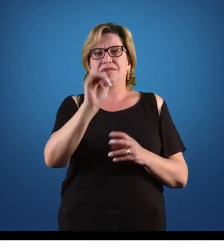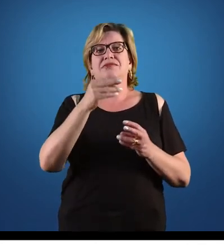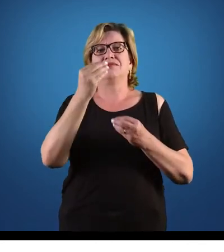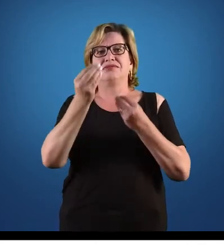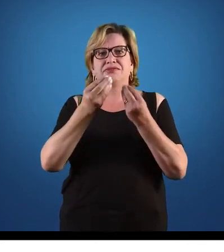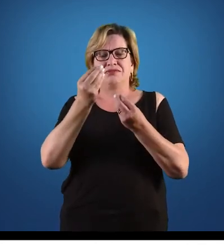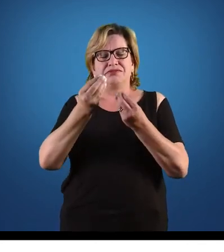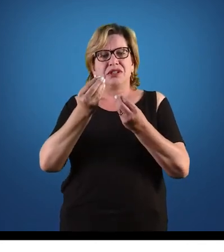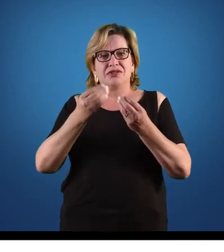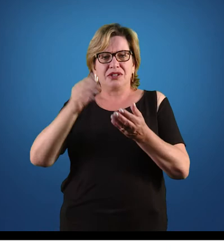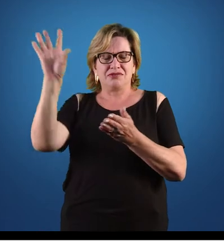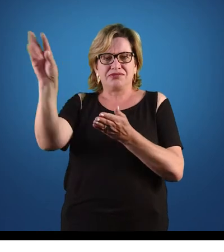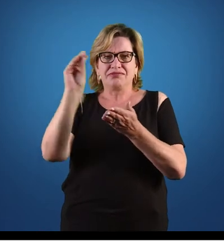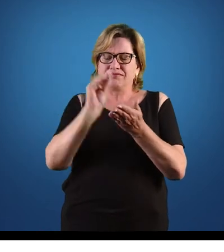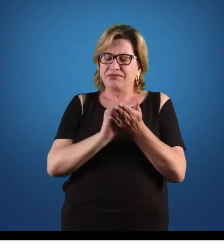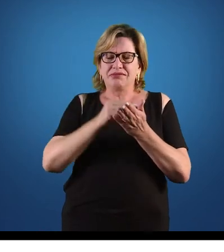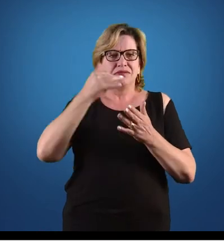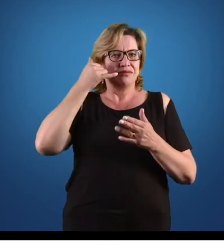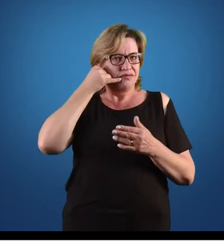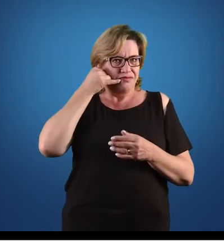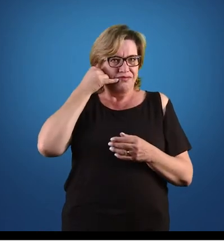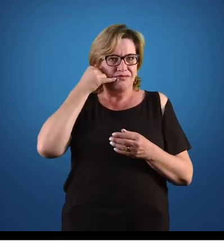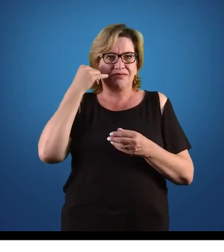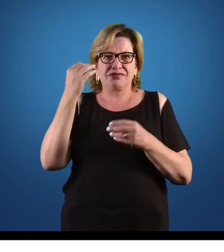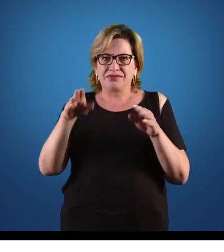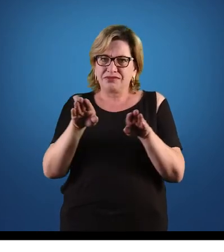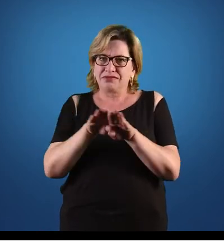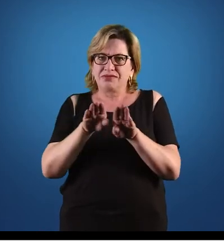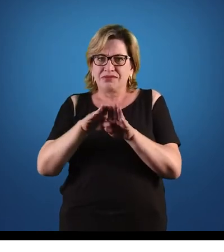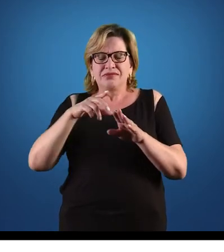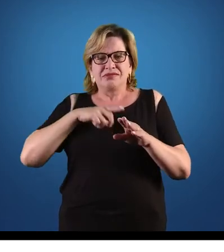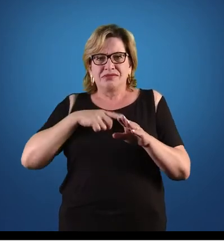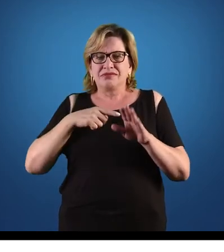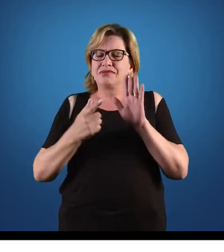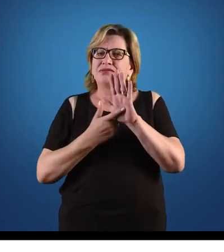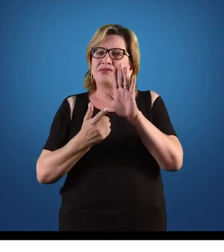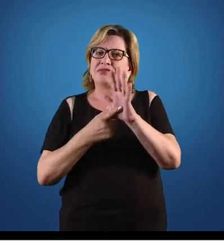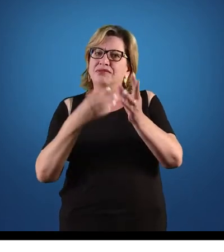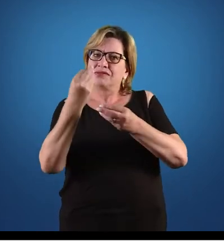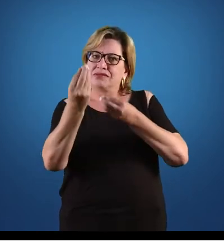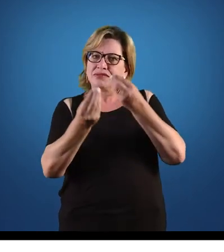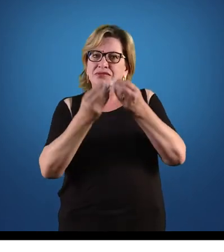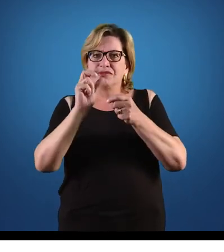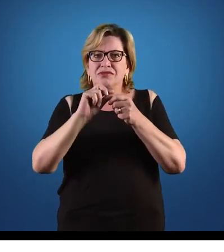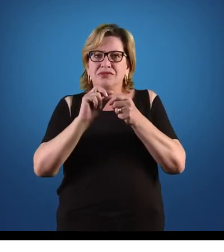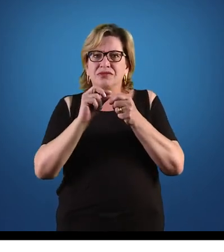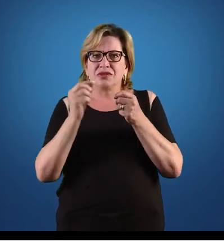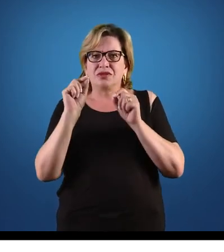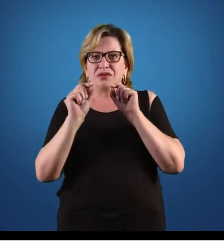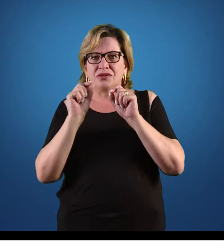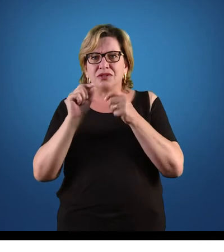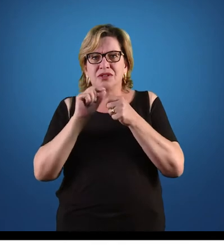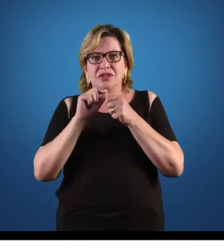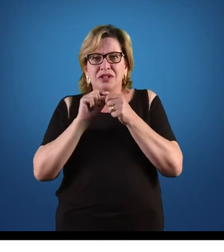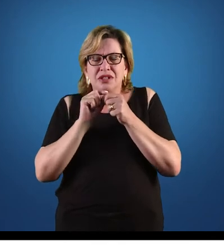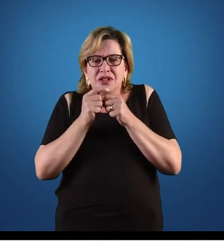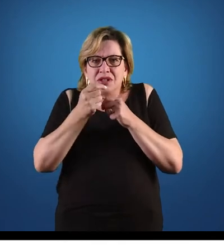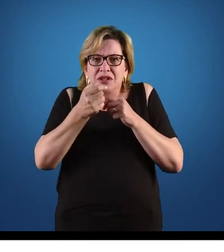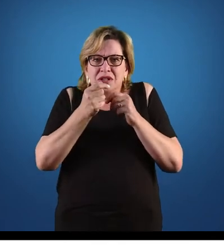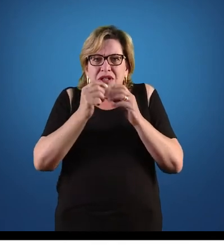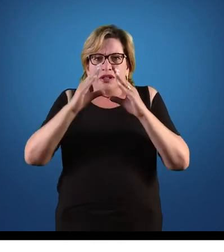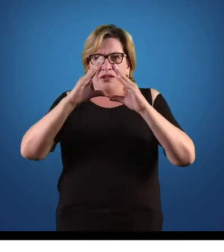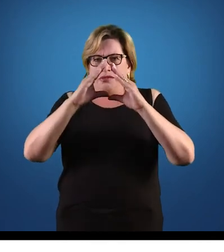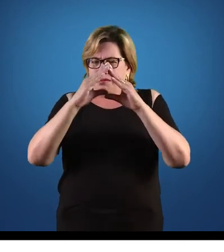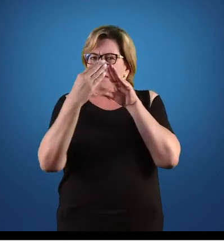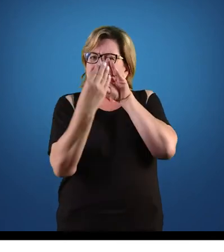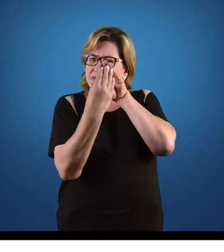aplicativo você coloca ele no celular. Ele também tem um manual para você montar o que a gente vai mostrar para vocês agora, que é essa pequena pirâmide